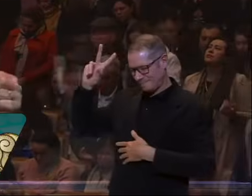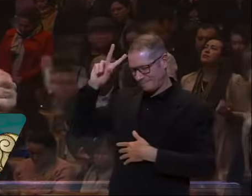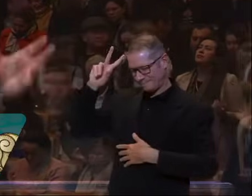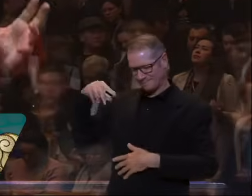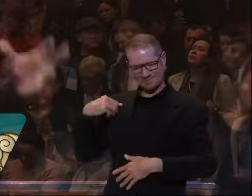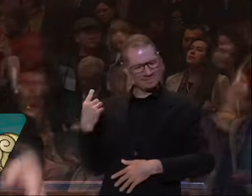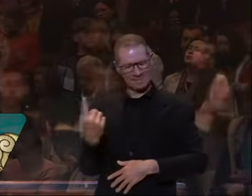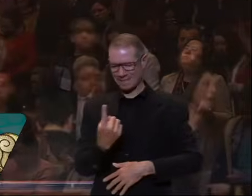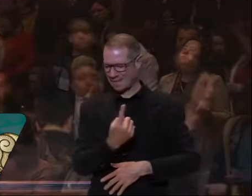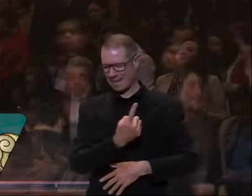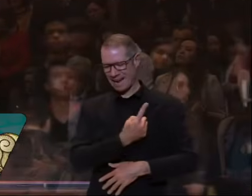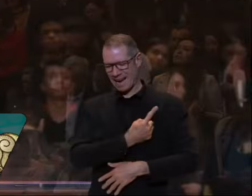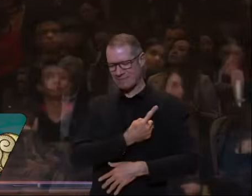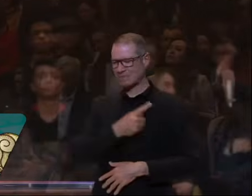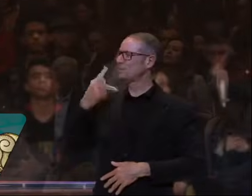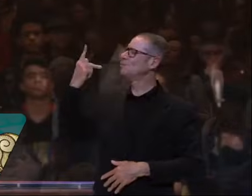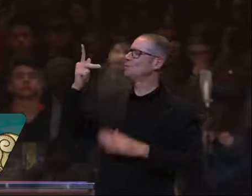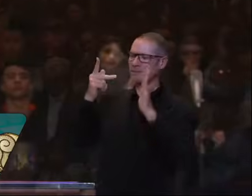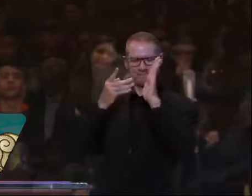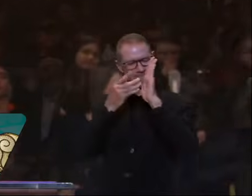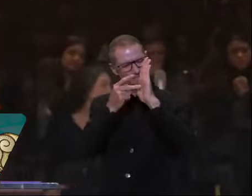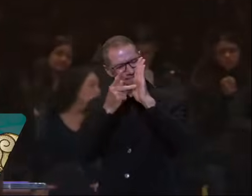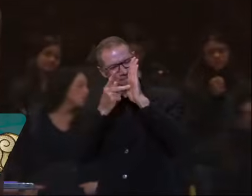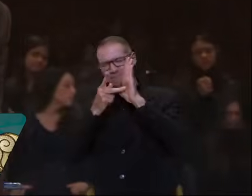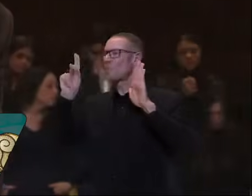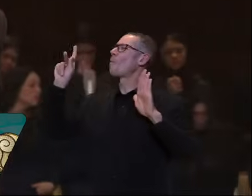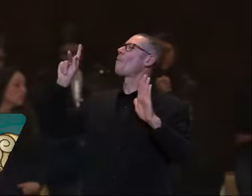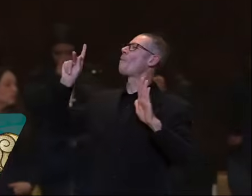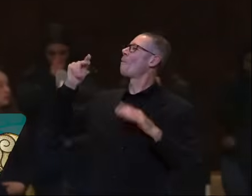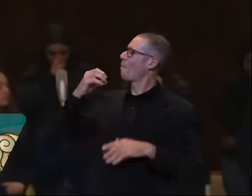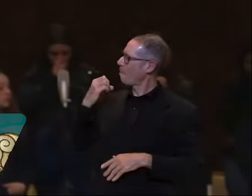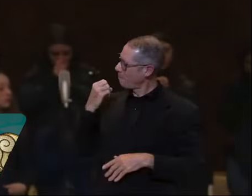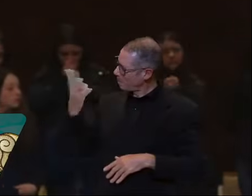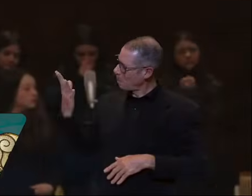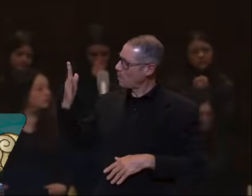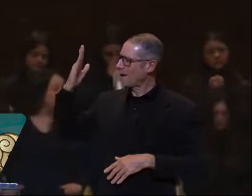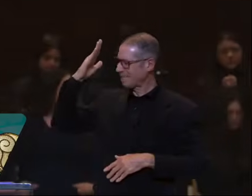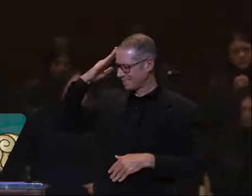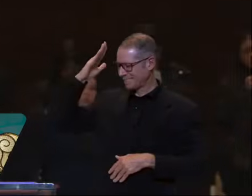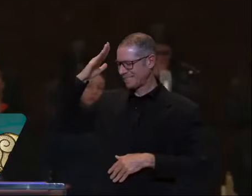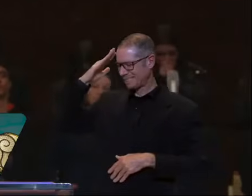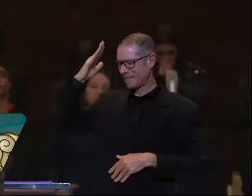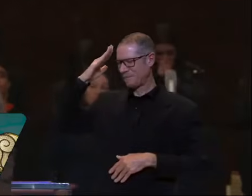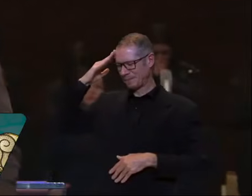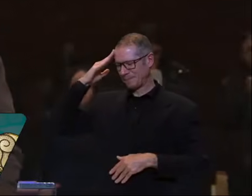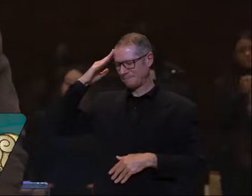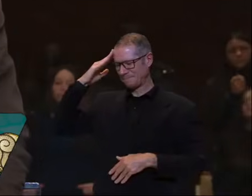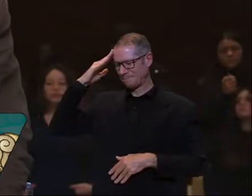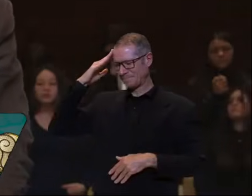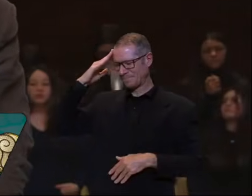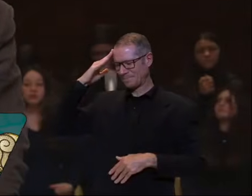lembrarmos das tuas promessas. Como é bom reconhecermos que